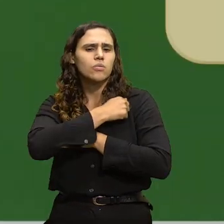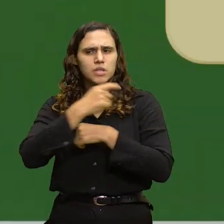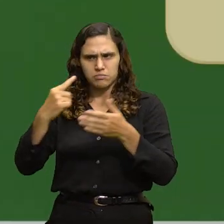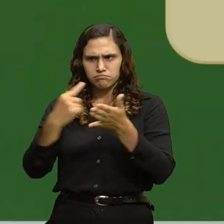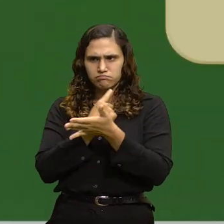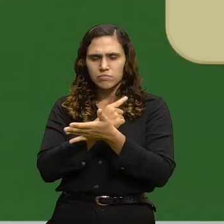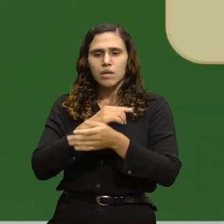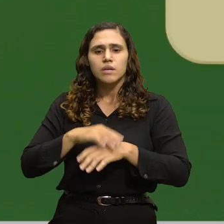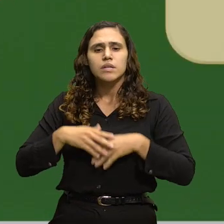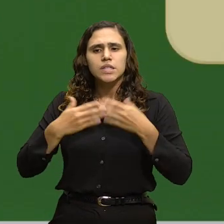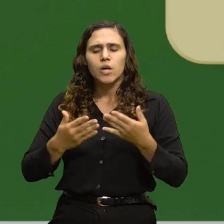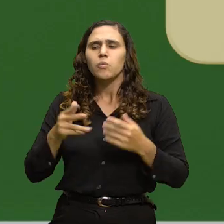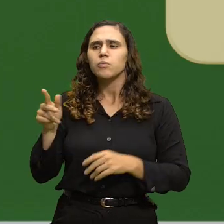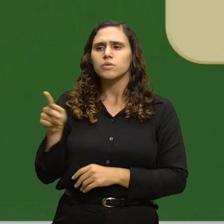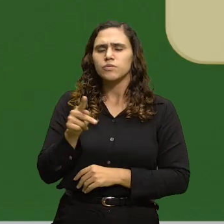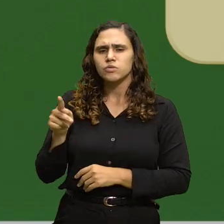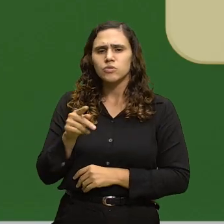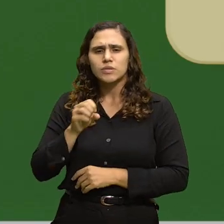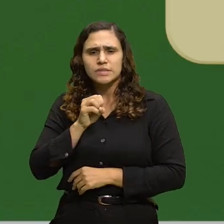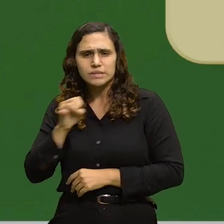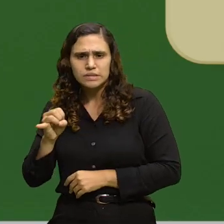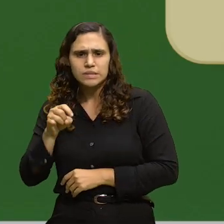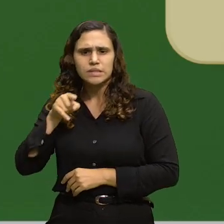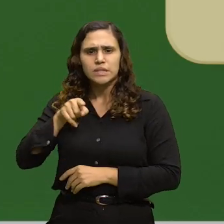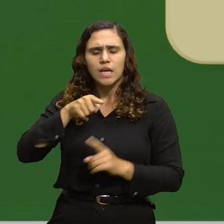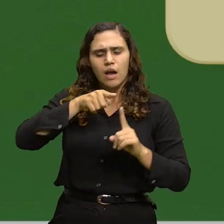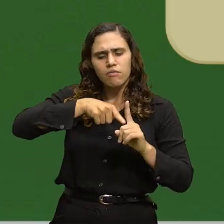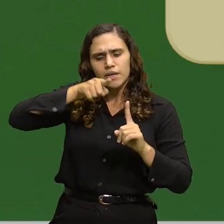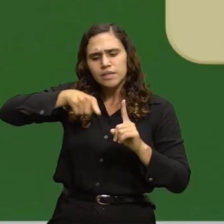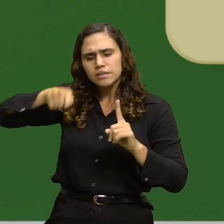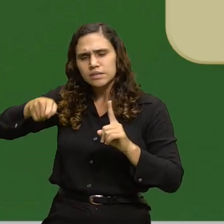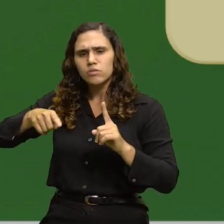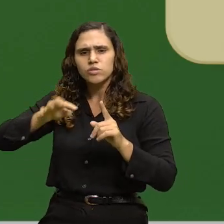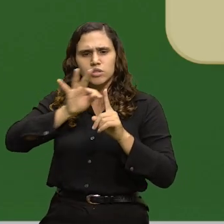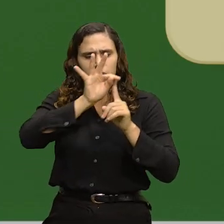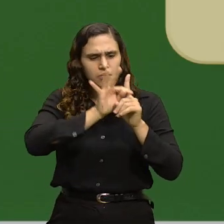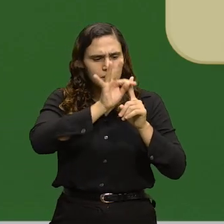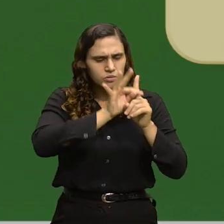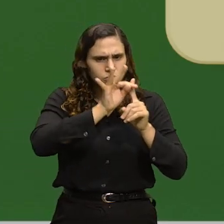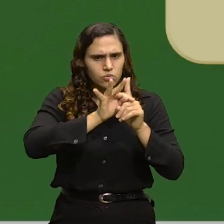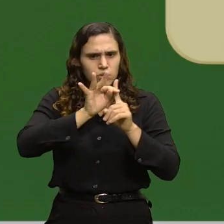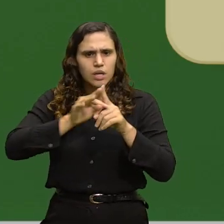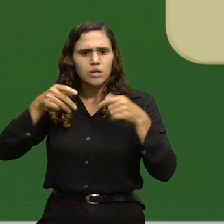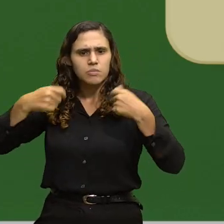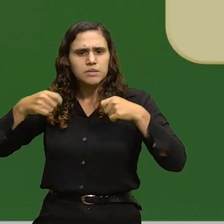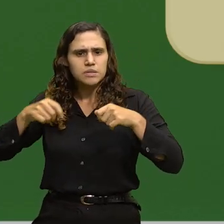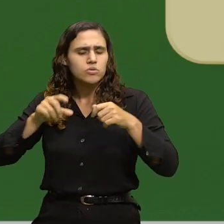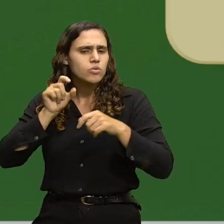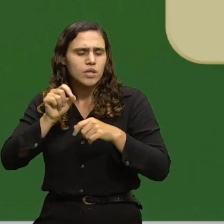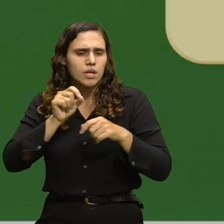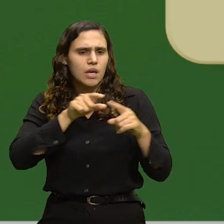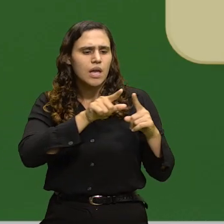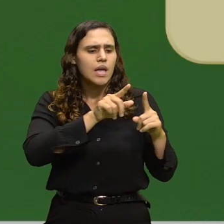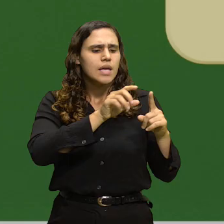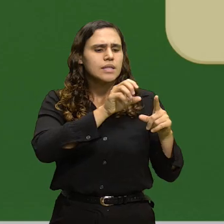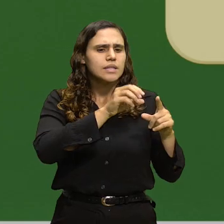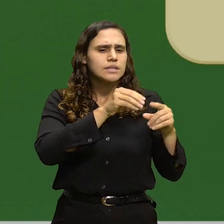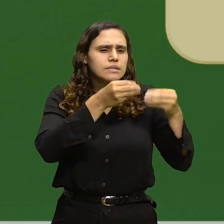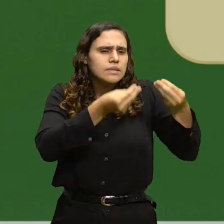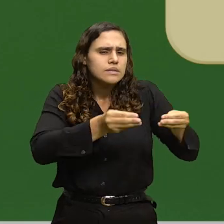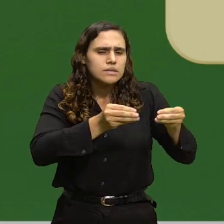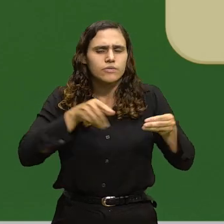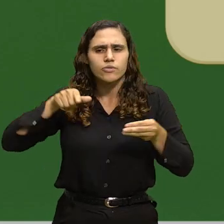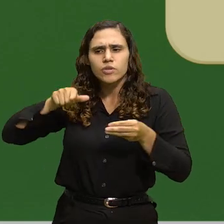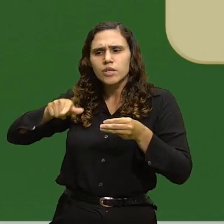Professor, então quando a questão for sobre variação de temperatura, eu devo usar a equação de calor sensível. E quando for sobre mudança de